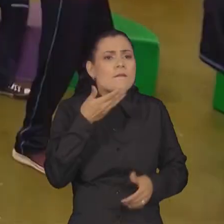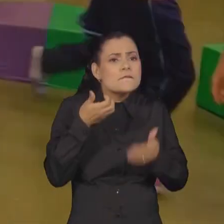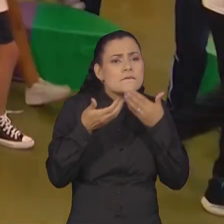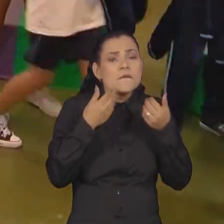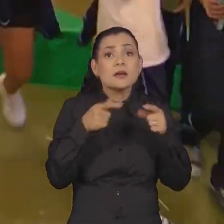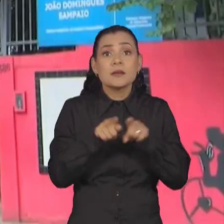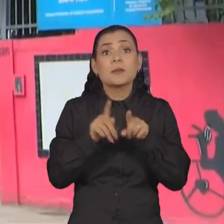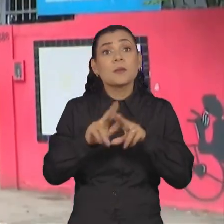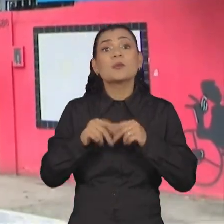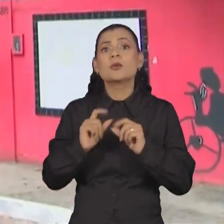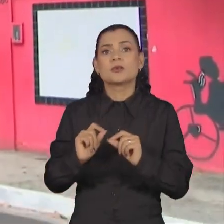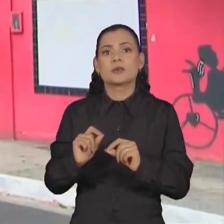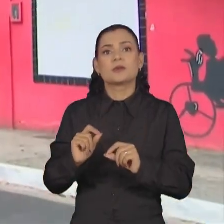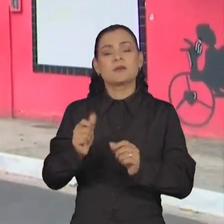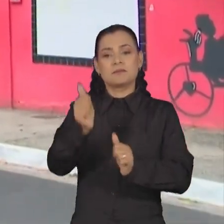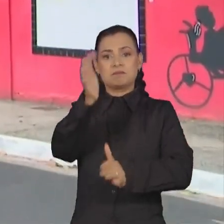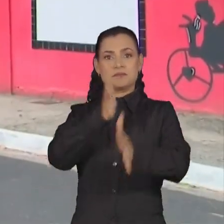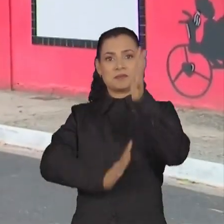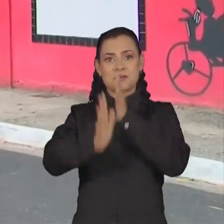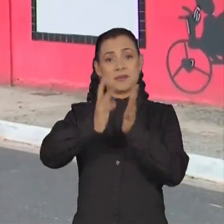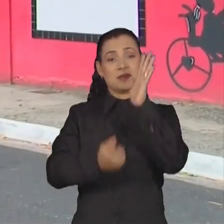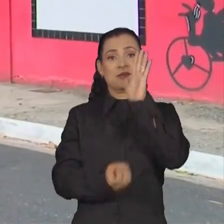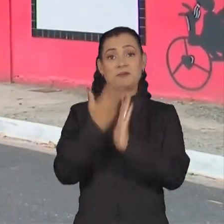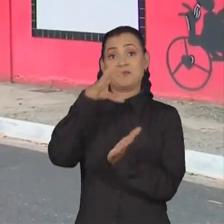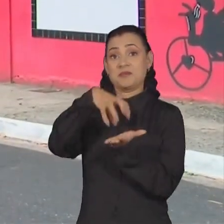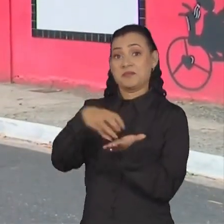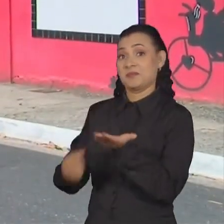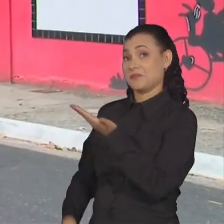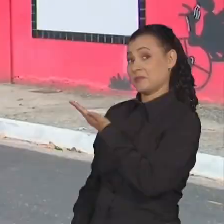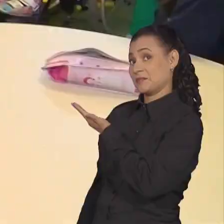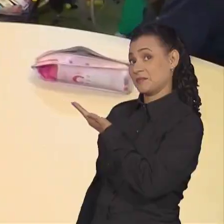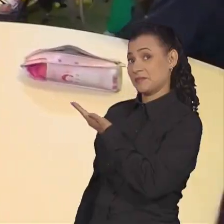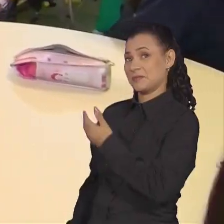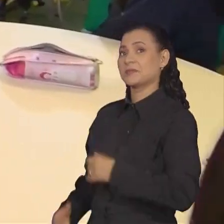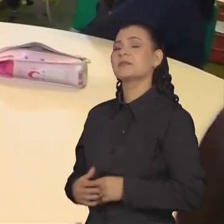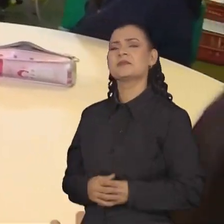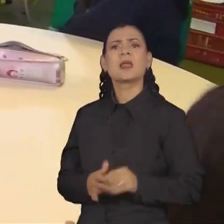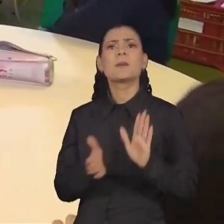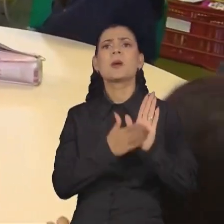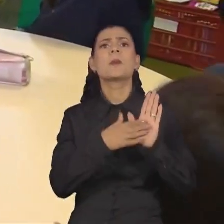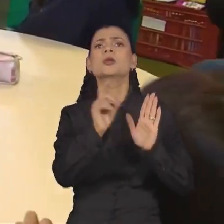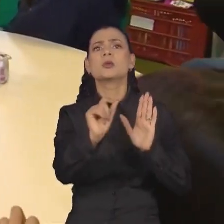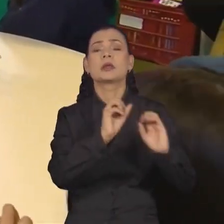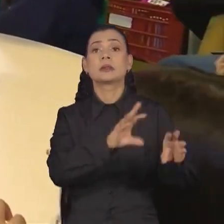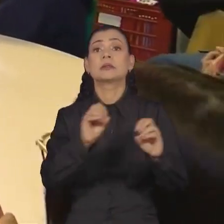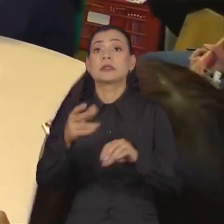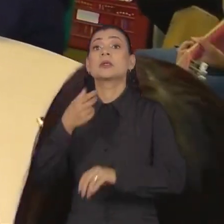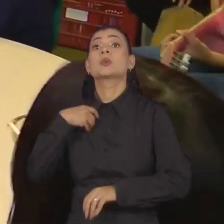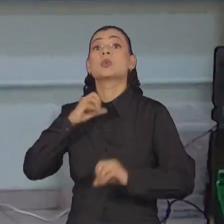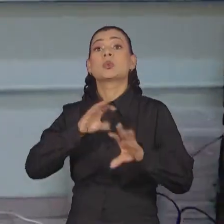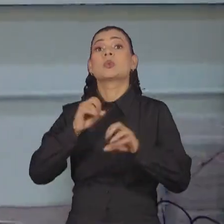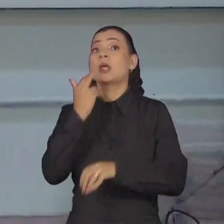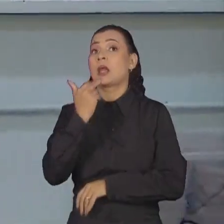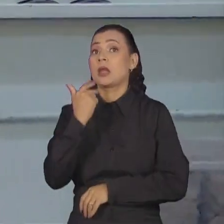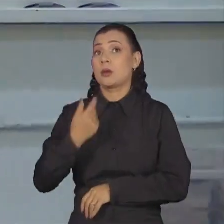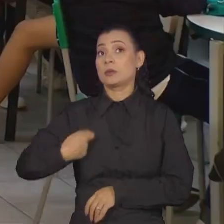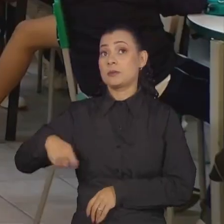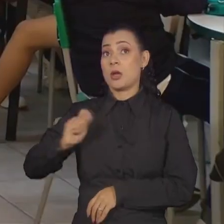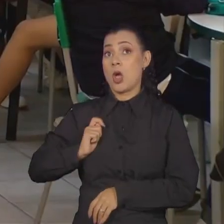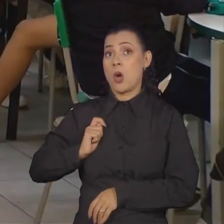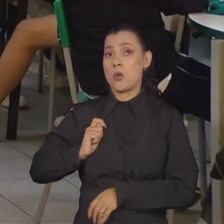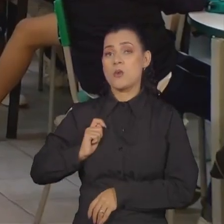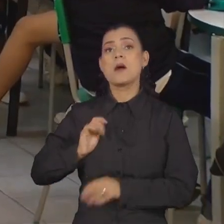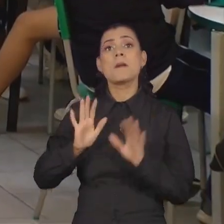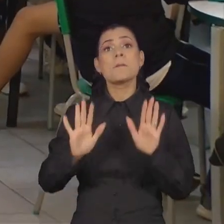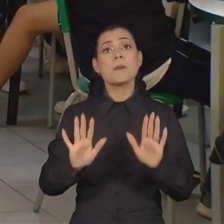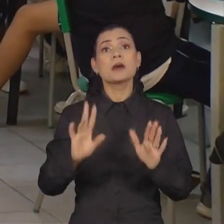projeto Escúchame surgiu na EMF João Domingues Sampaio, como uma proposta de ensino de língua espanhola. Puedo?